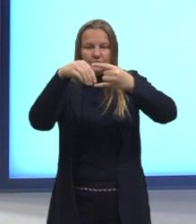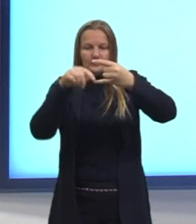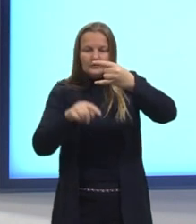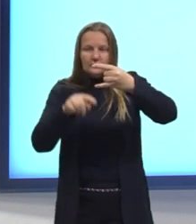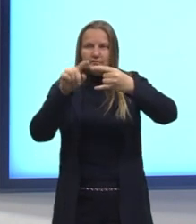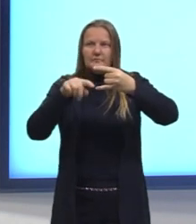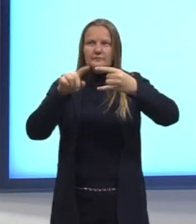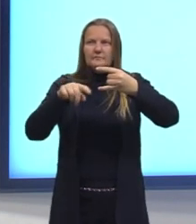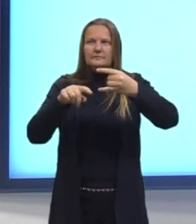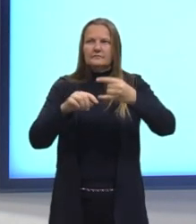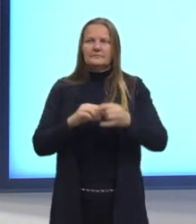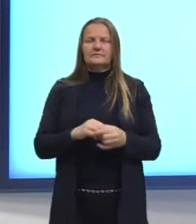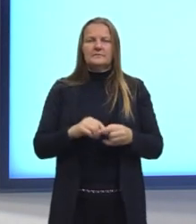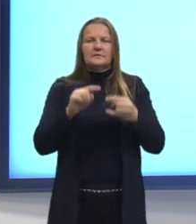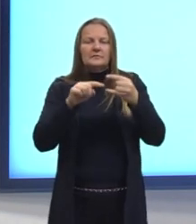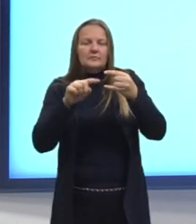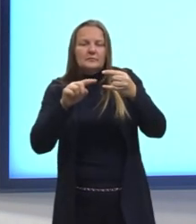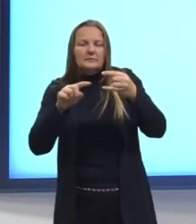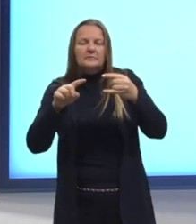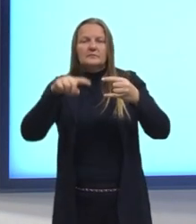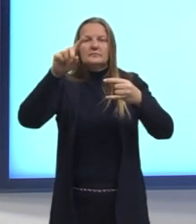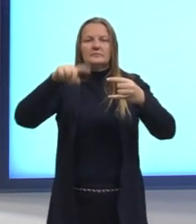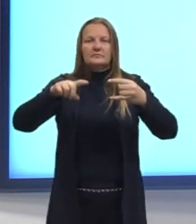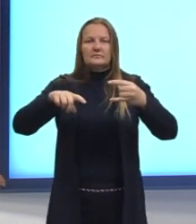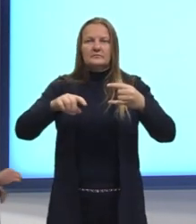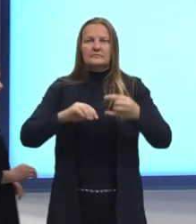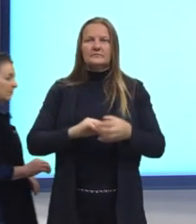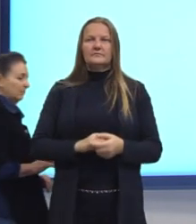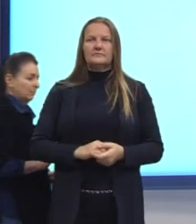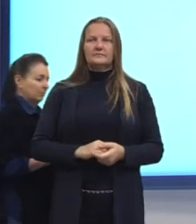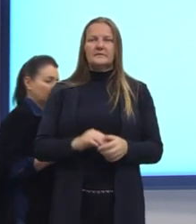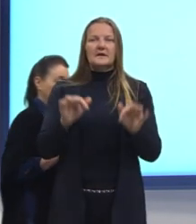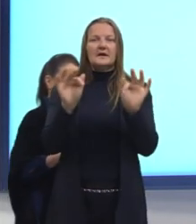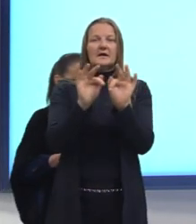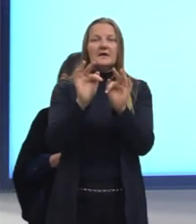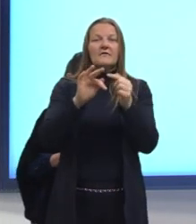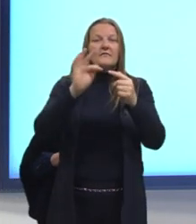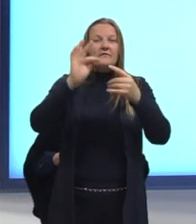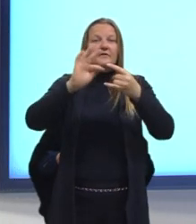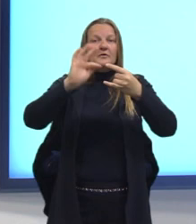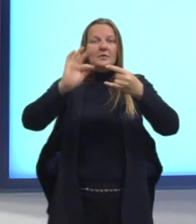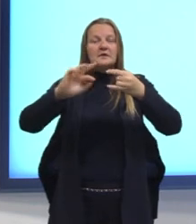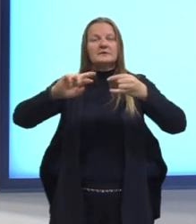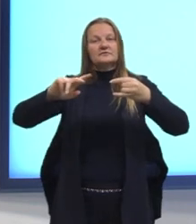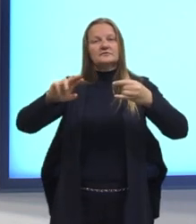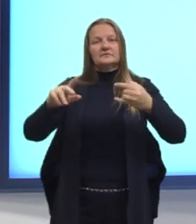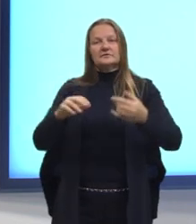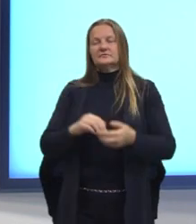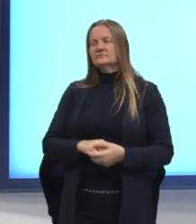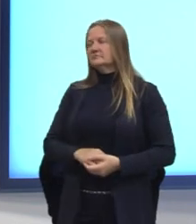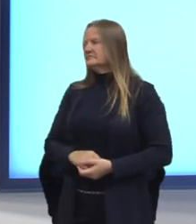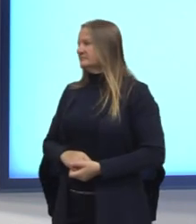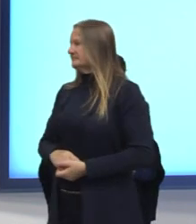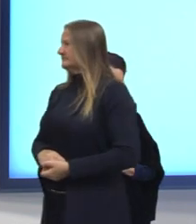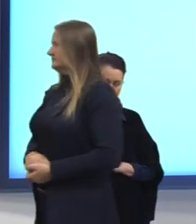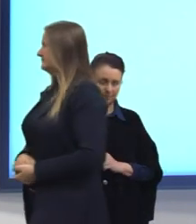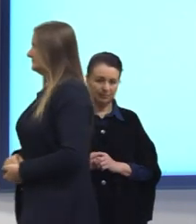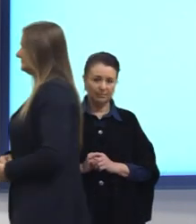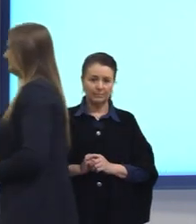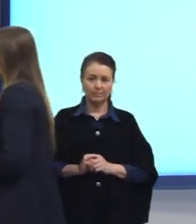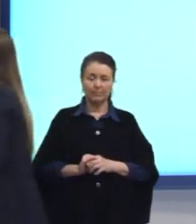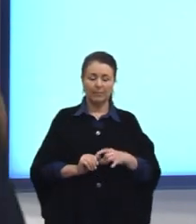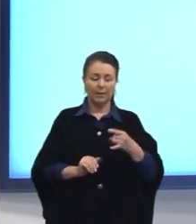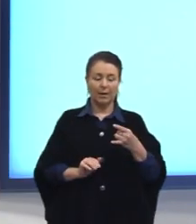segundo caso aqui certo mas a frequência é igual tá a frequência o que que vai ser né na prática